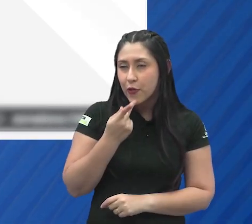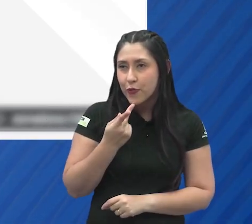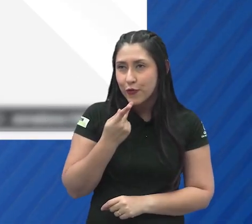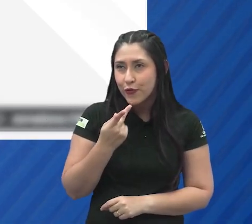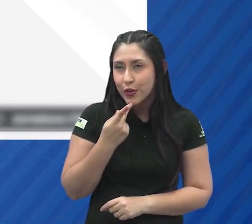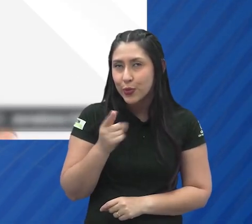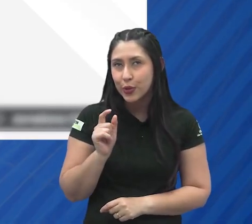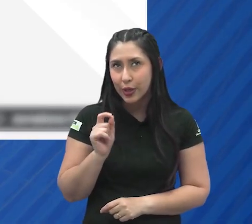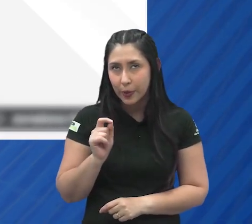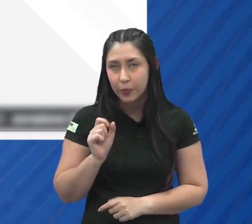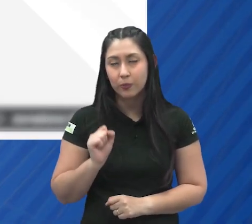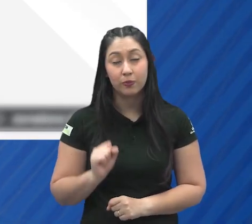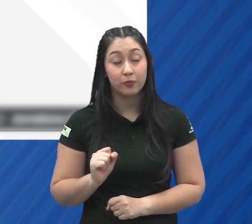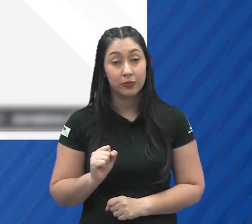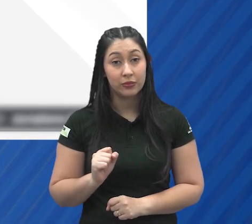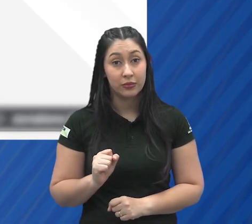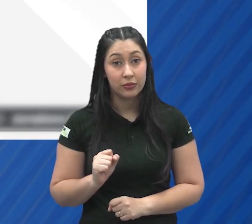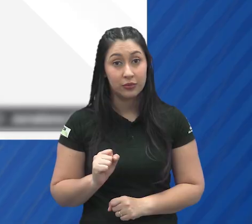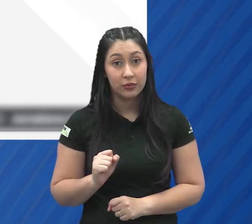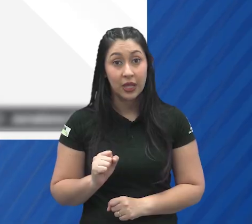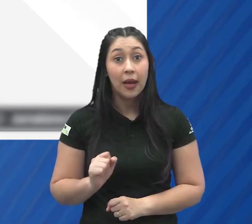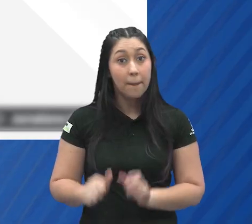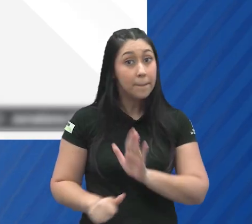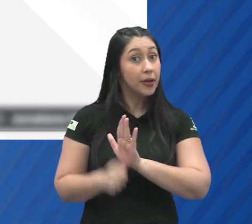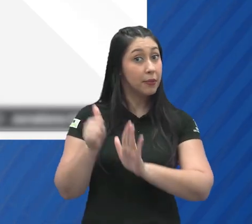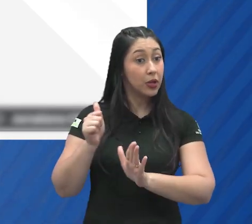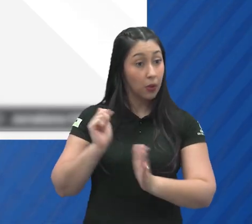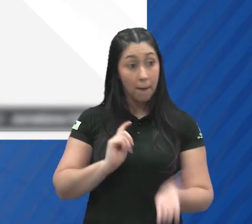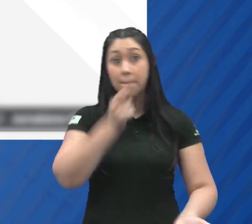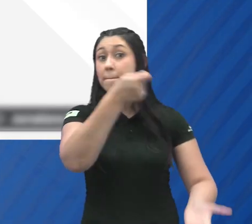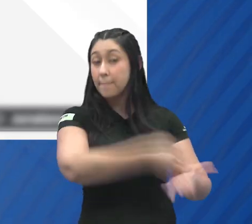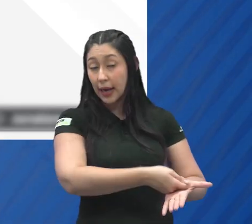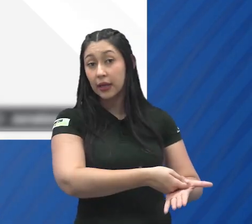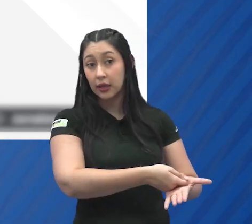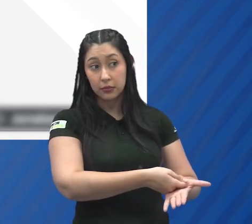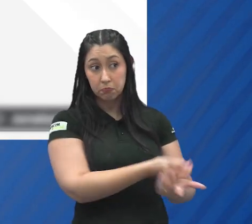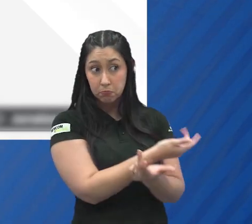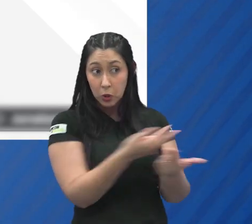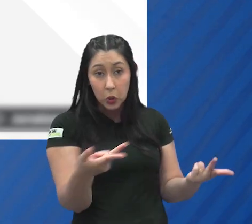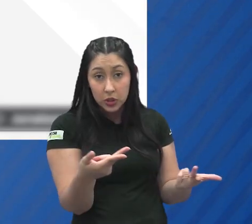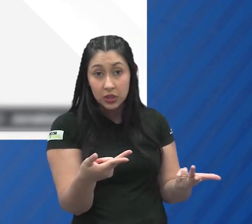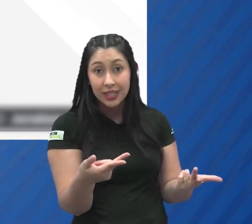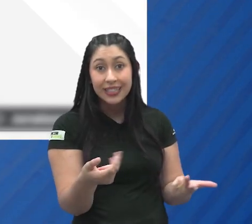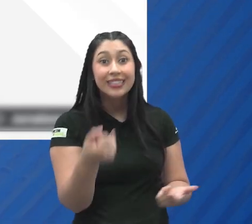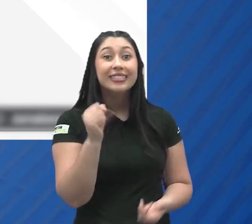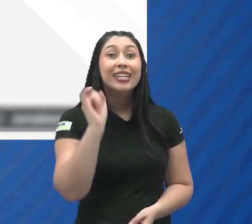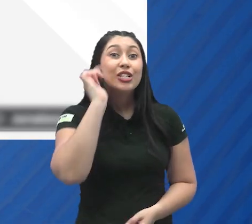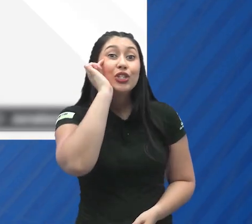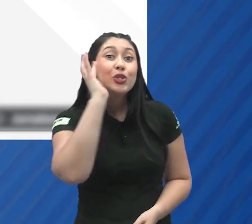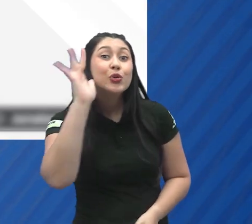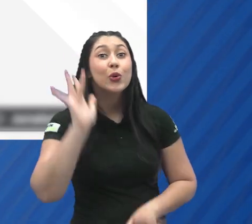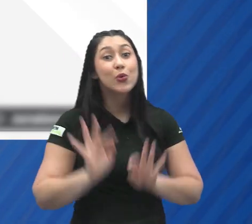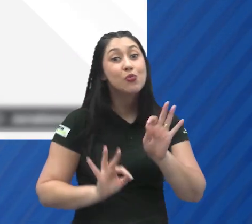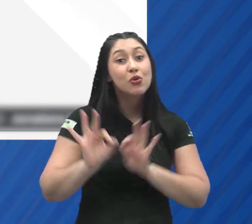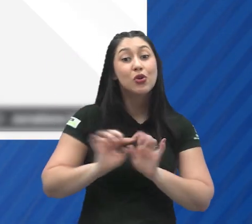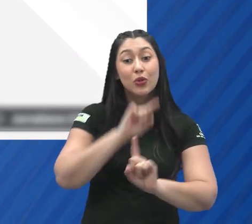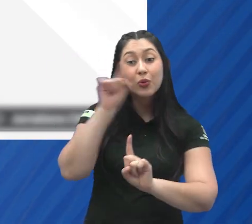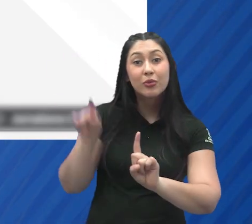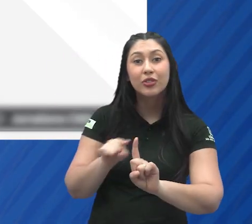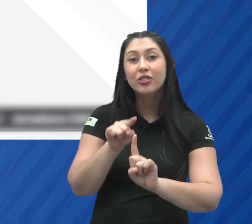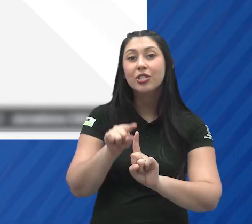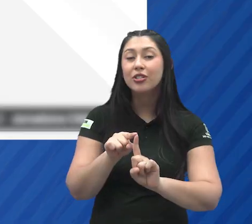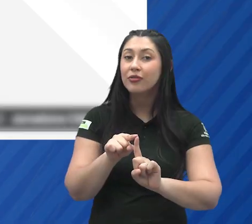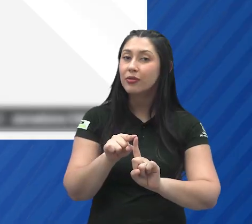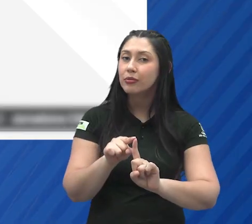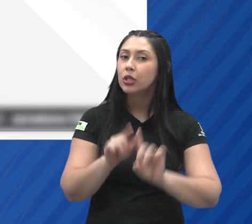uma expressão que eu acho muito importante. Se pague primeiro, né? Quando você tem sonhos, você tem planos, você